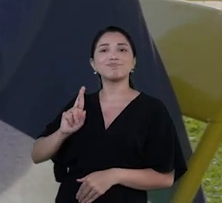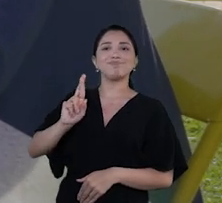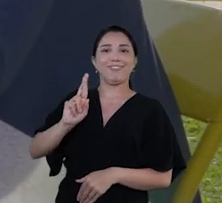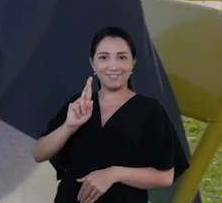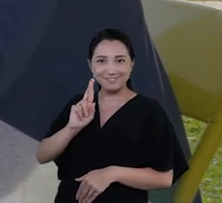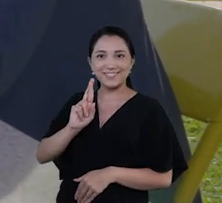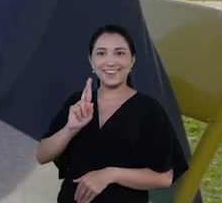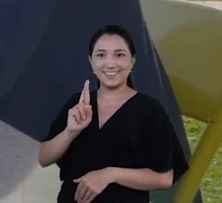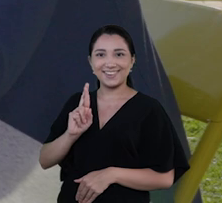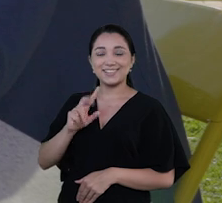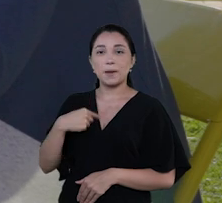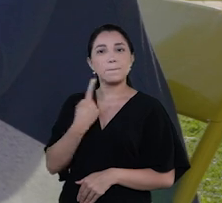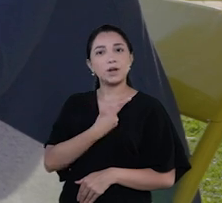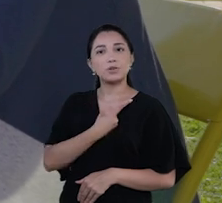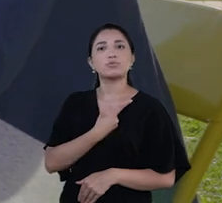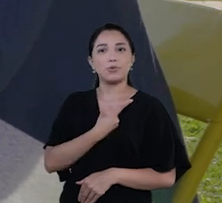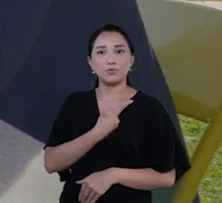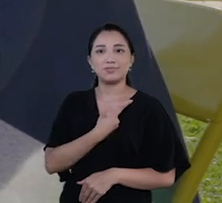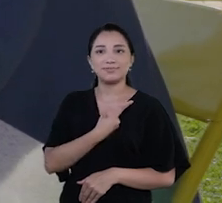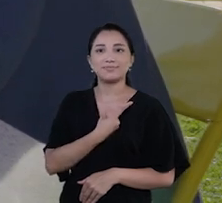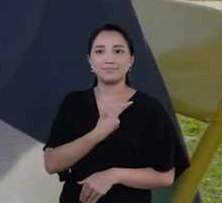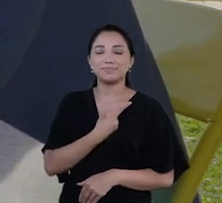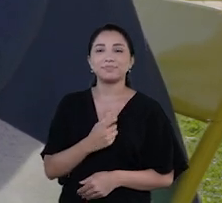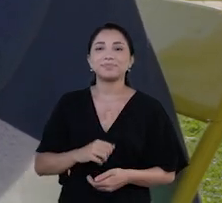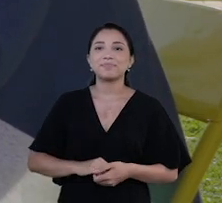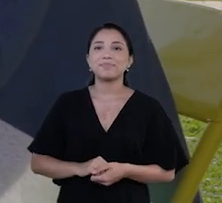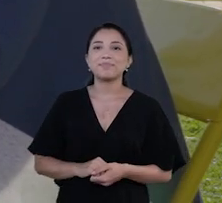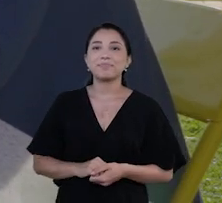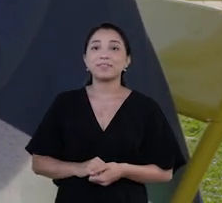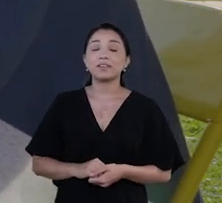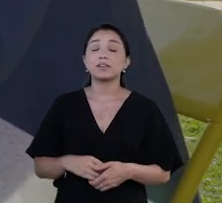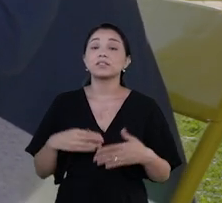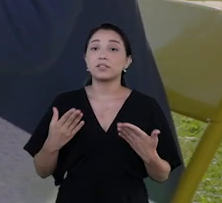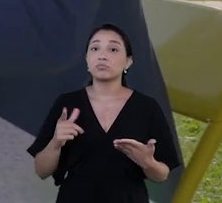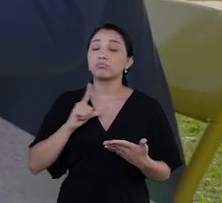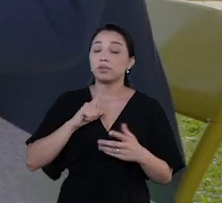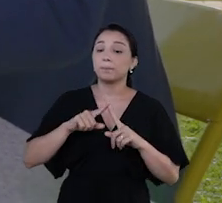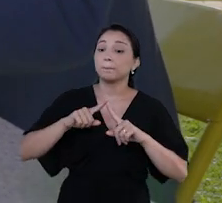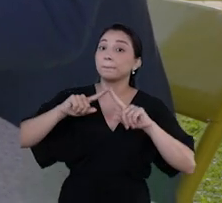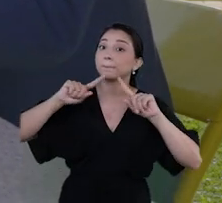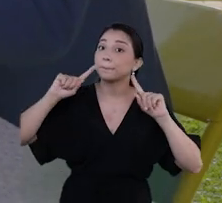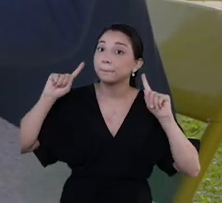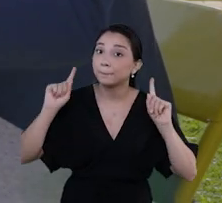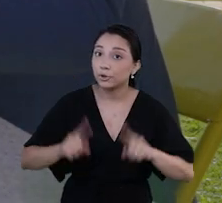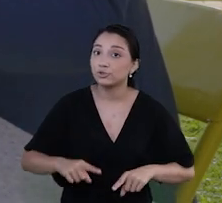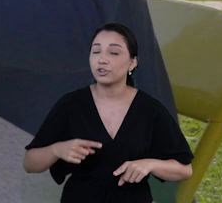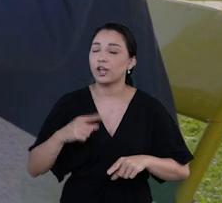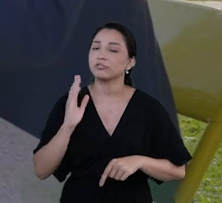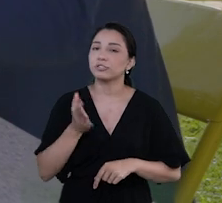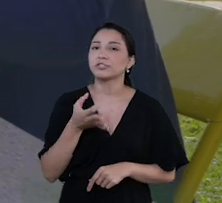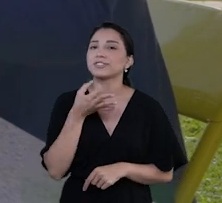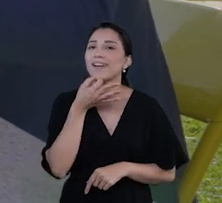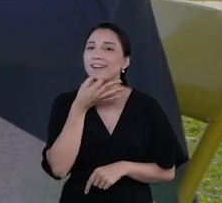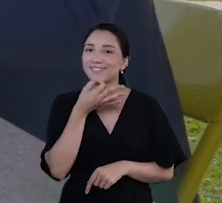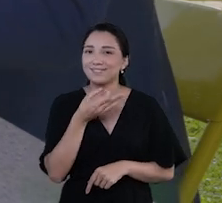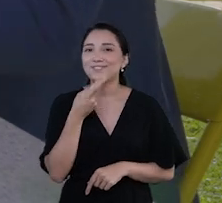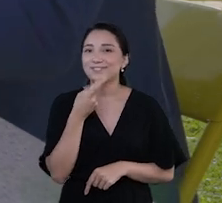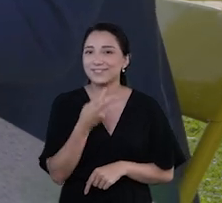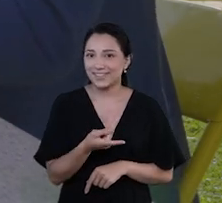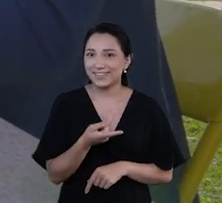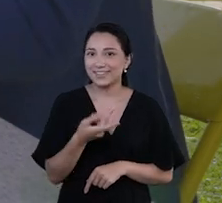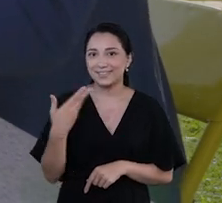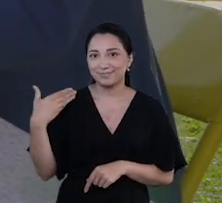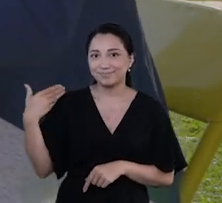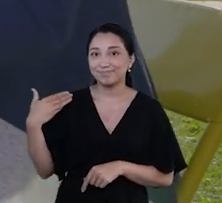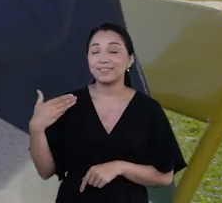Federal eh inclusive alguns projetos como eu falei há pouco que são eh eh geridos pela rede